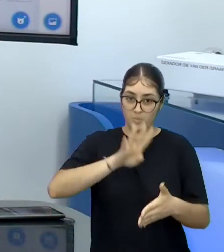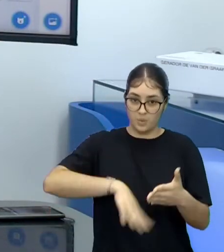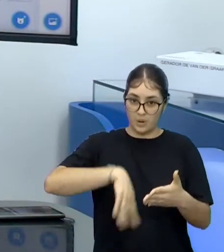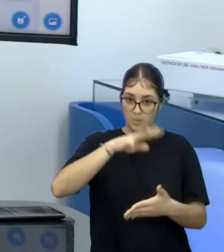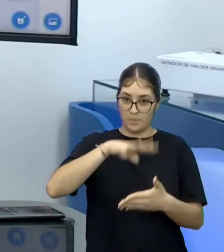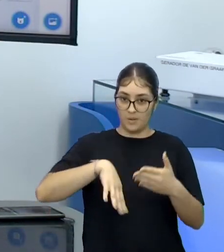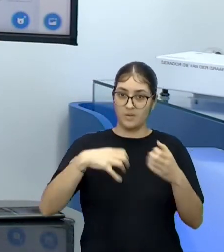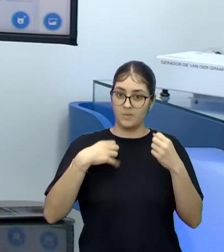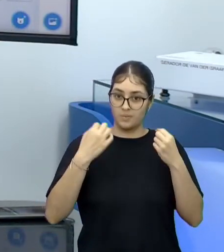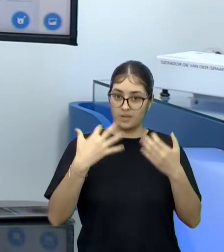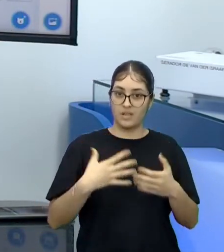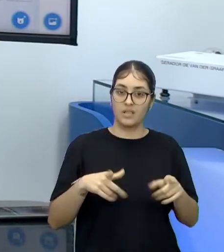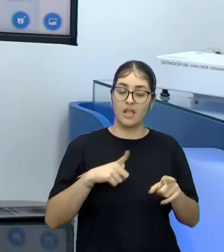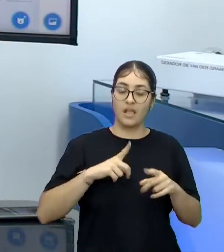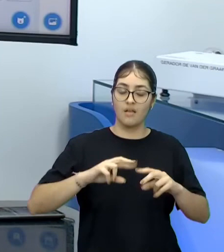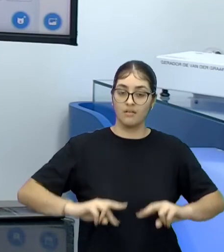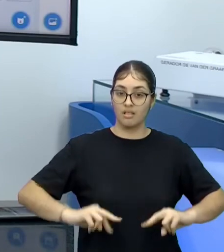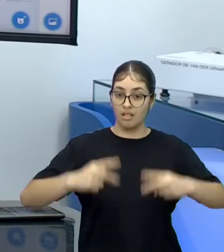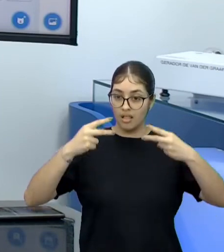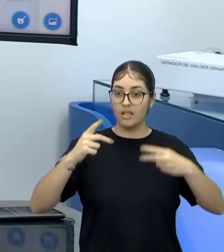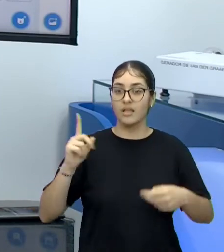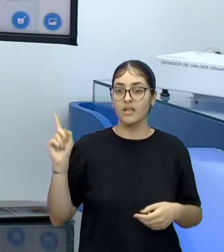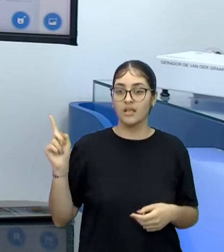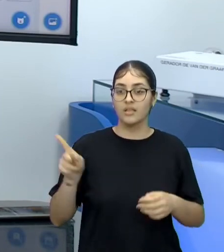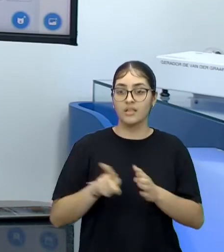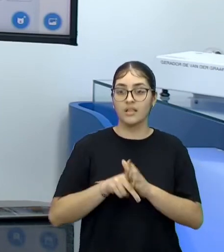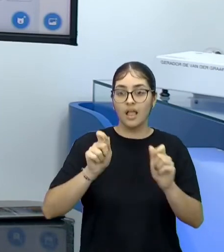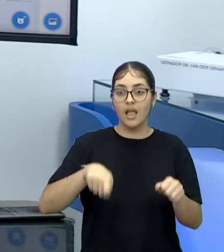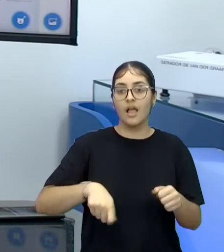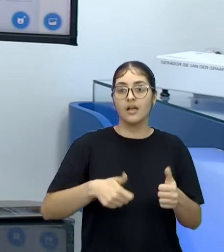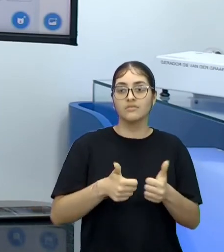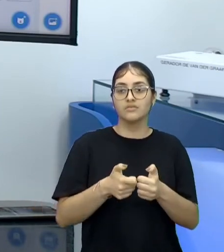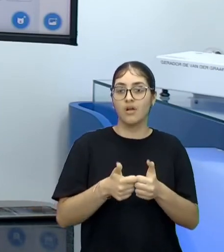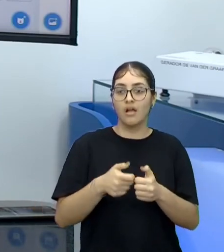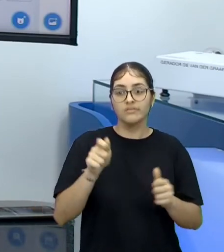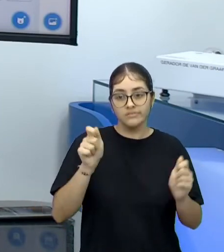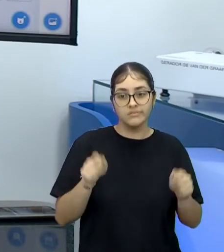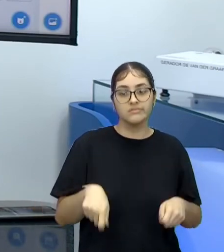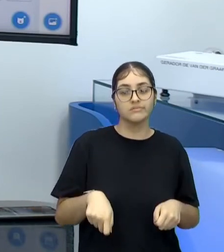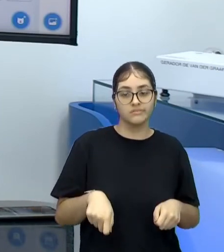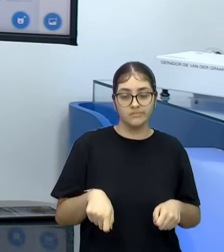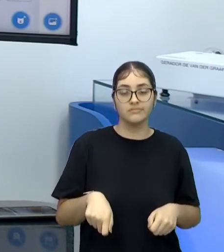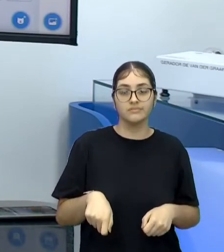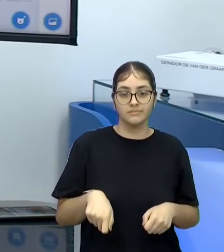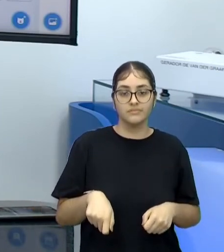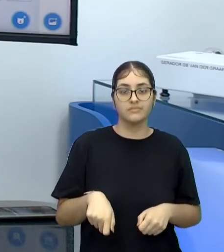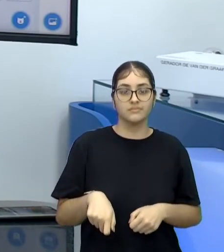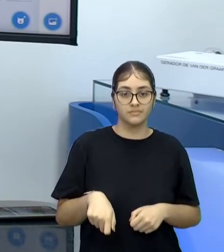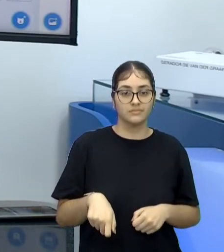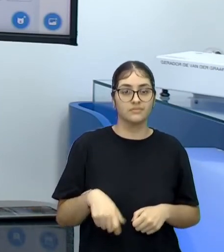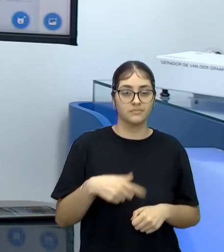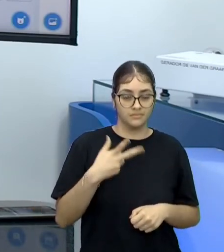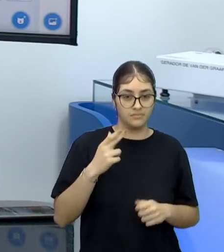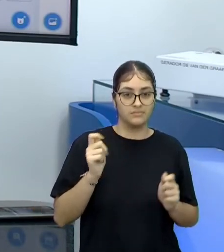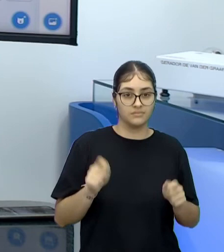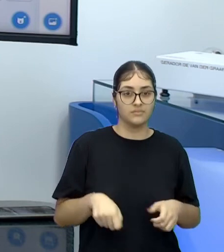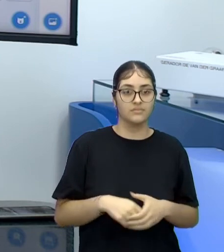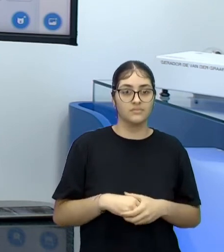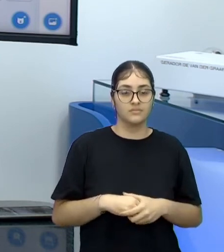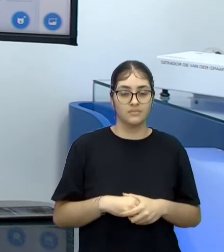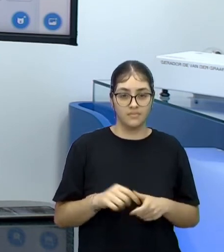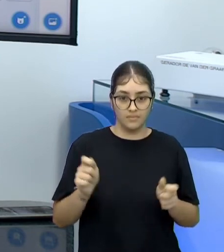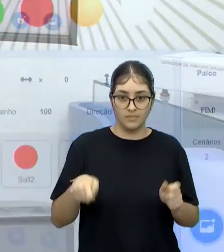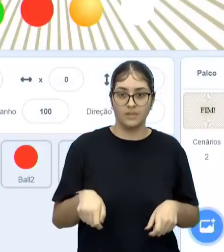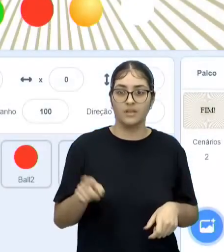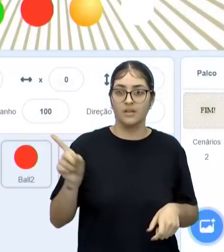para vocês, está no link. Né? Então, lá dá para jogar também, então você vai poder jogar lá também, dá para jogar, né? Dá para jogar. Aqui a gente pode